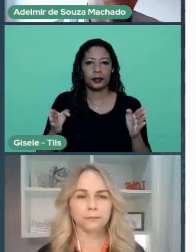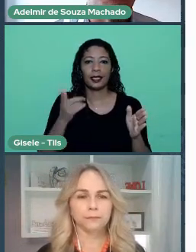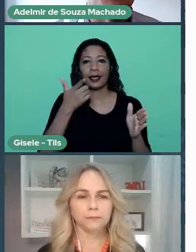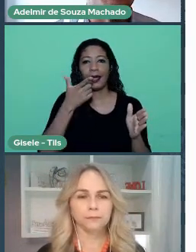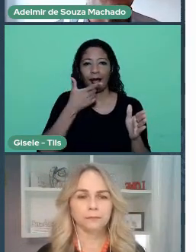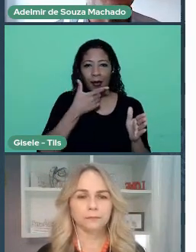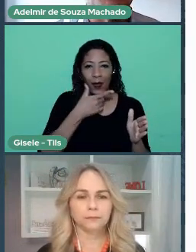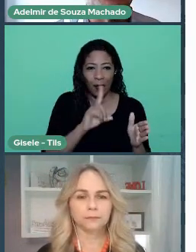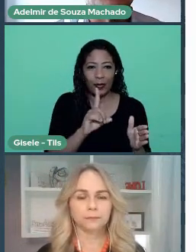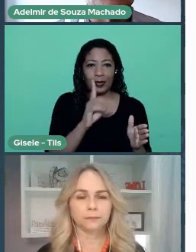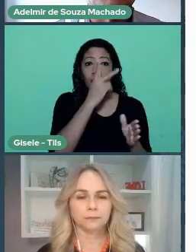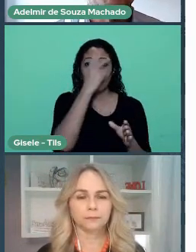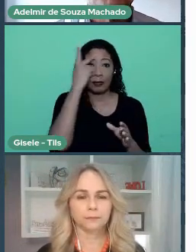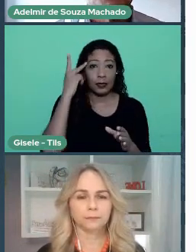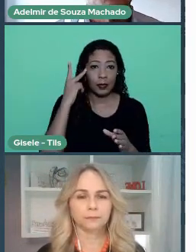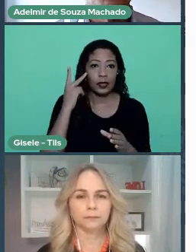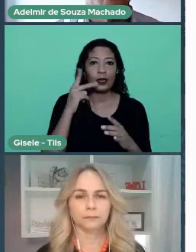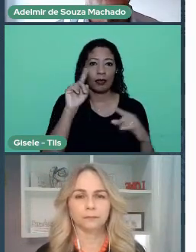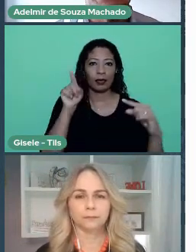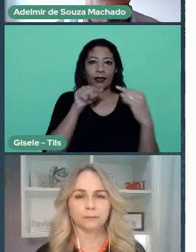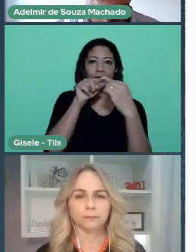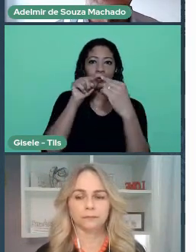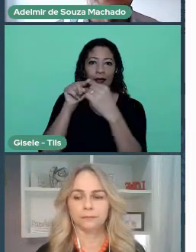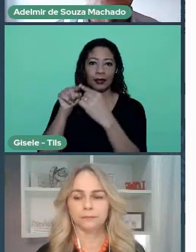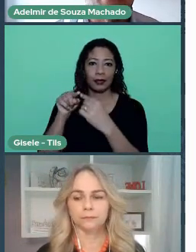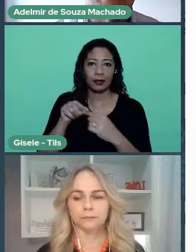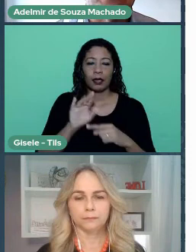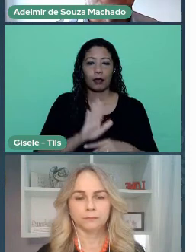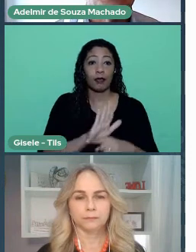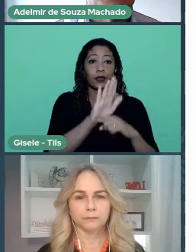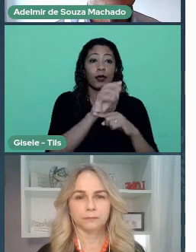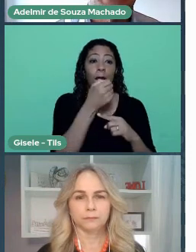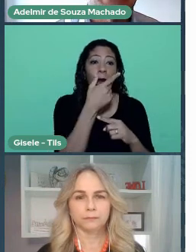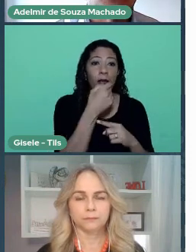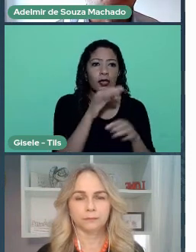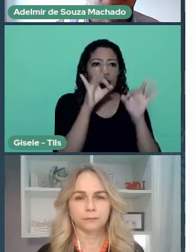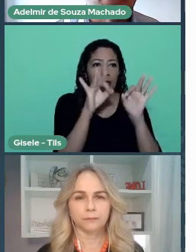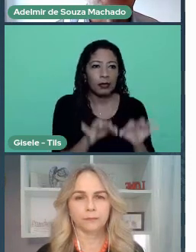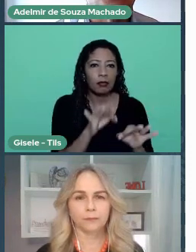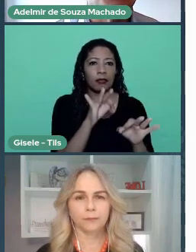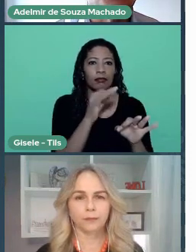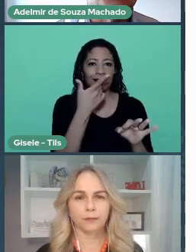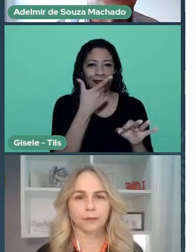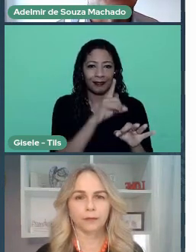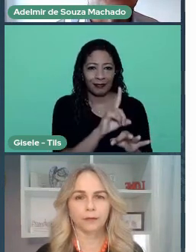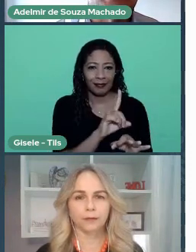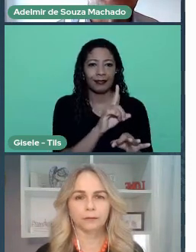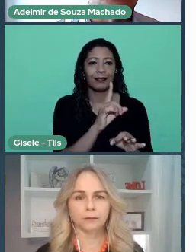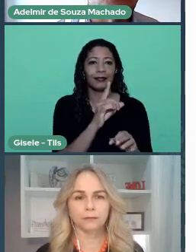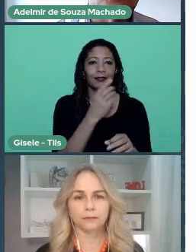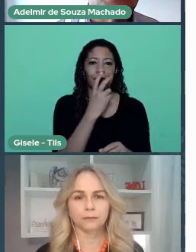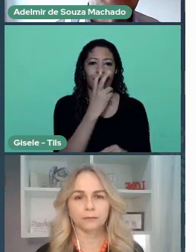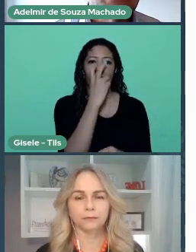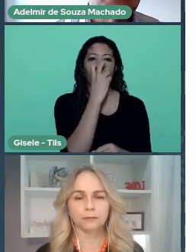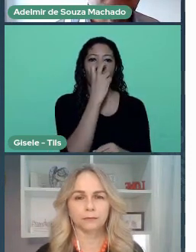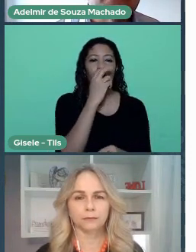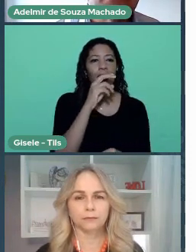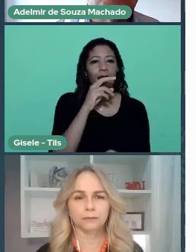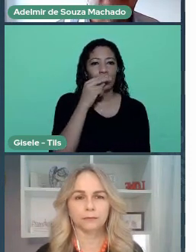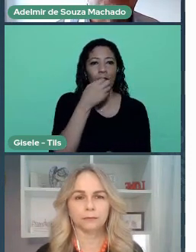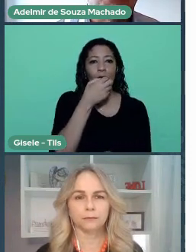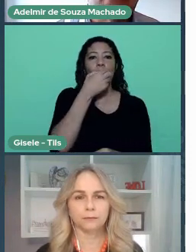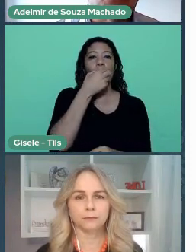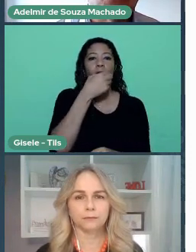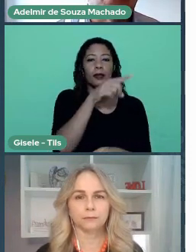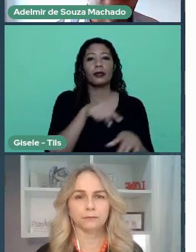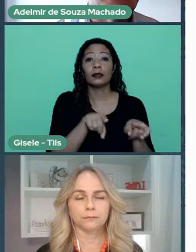abrangendo um número maior de pacientes com medicações adequadas, inalatórias, corticosteroides inalatórios, esses